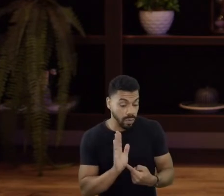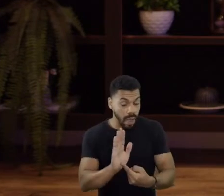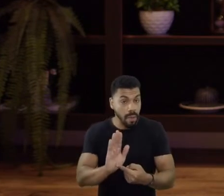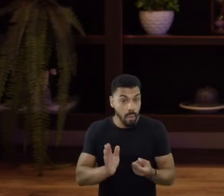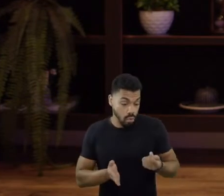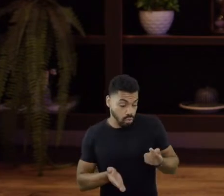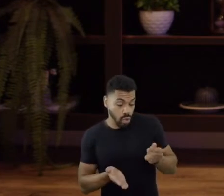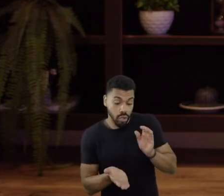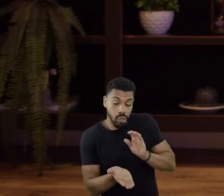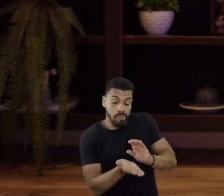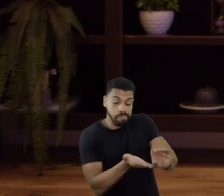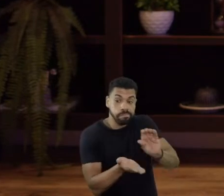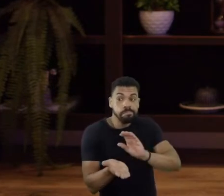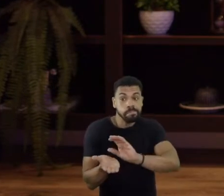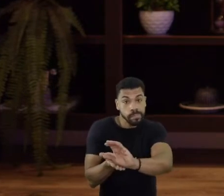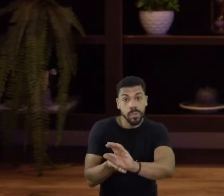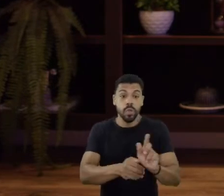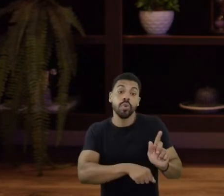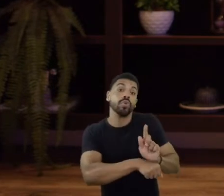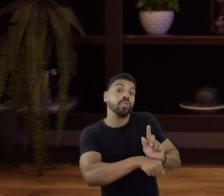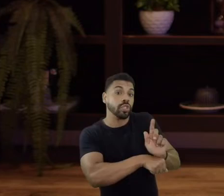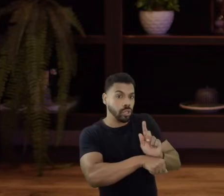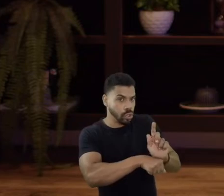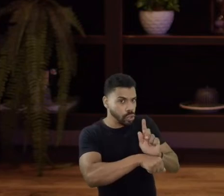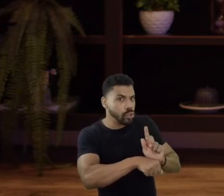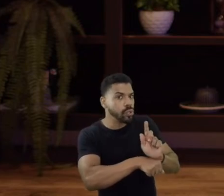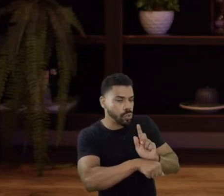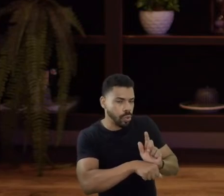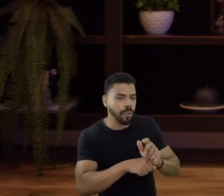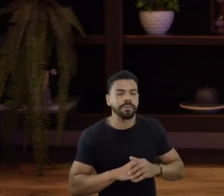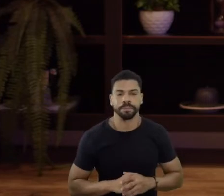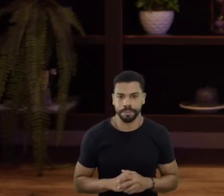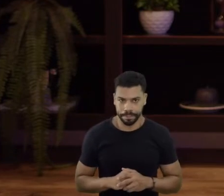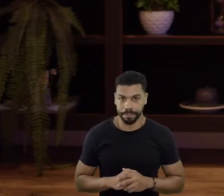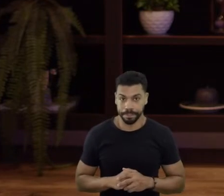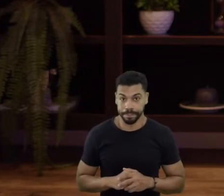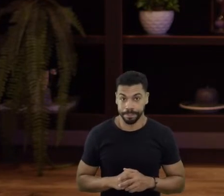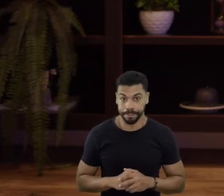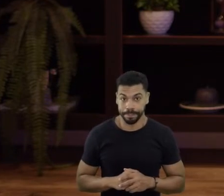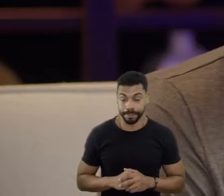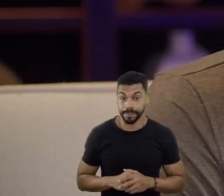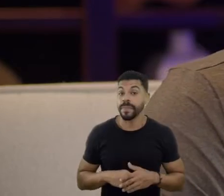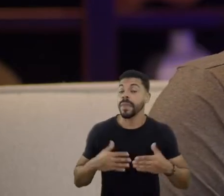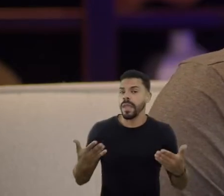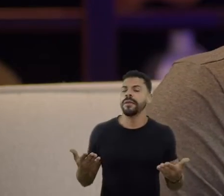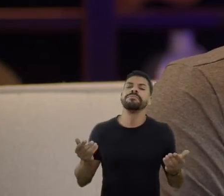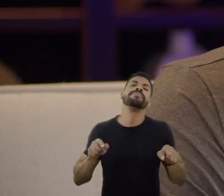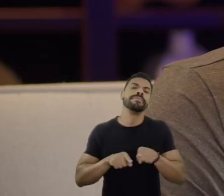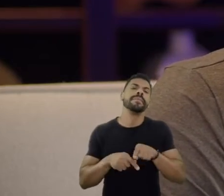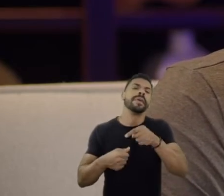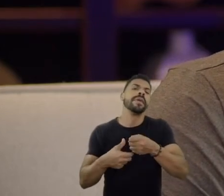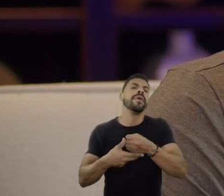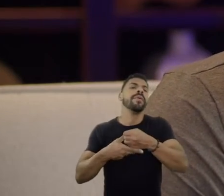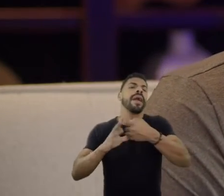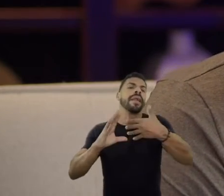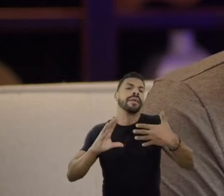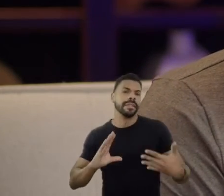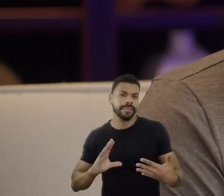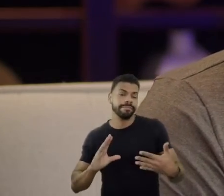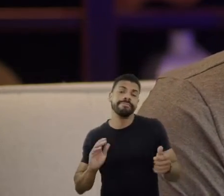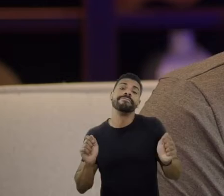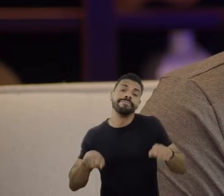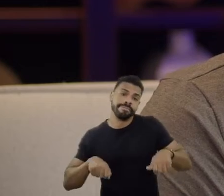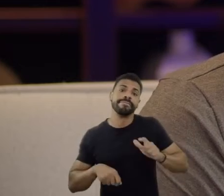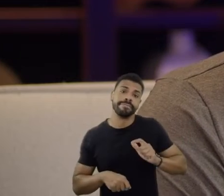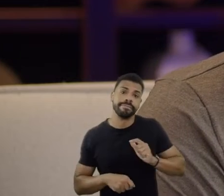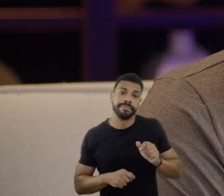mais dinheiro para o gestor tomar decisões cada vez com mais dinheiro tá bom quando a gente fala dos tipos de etfs existem